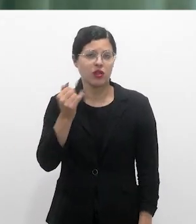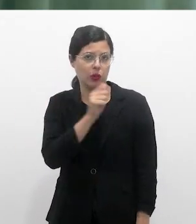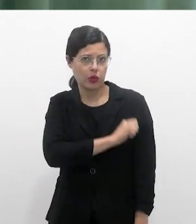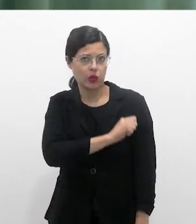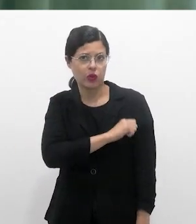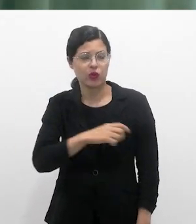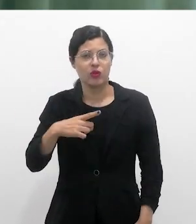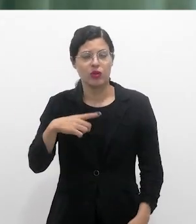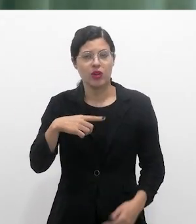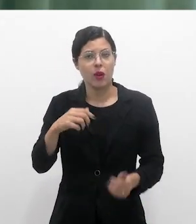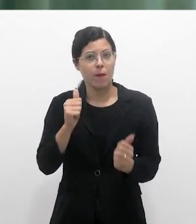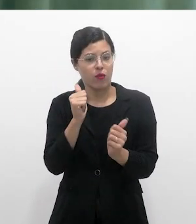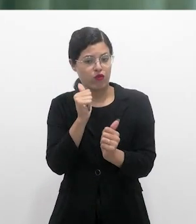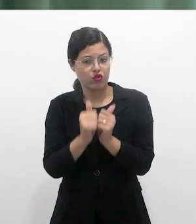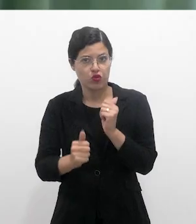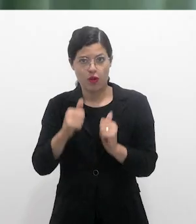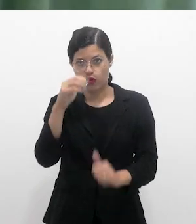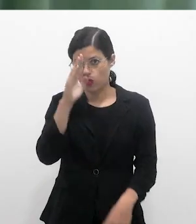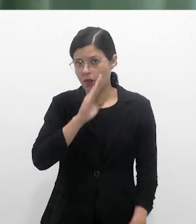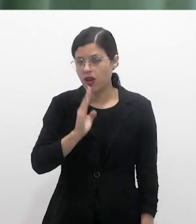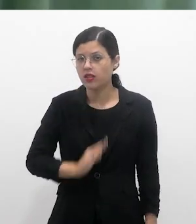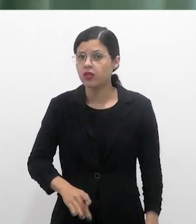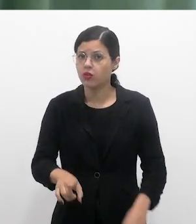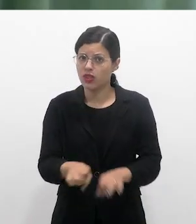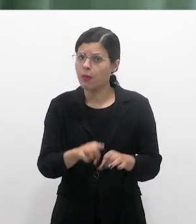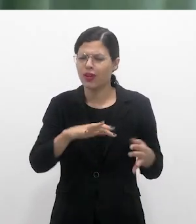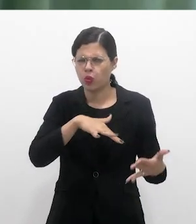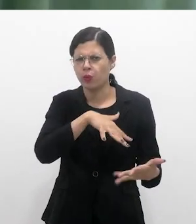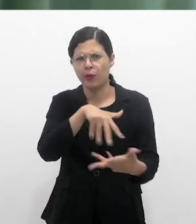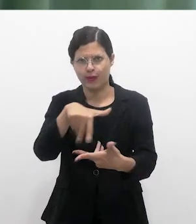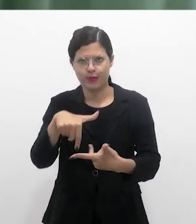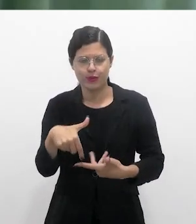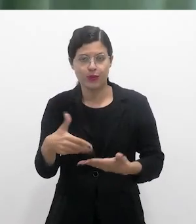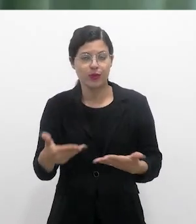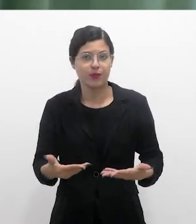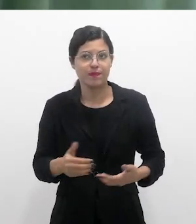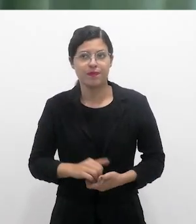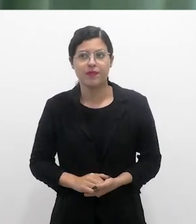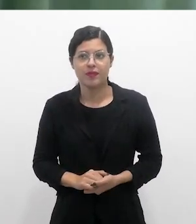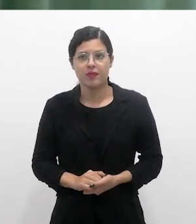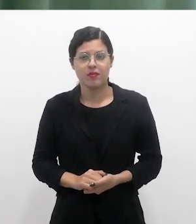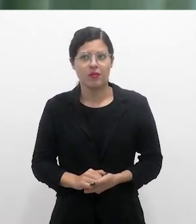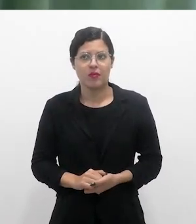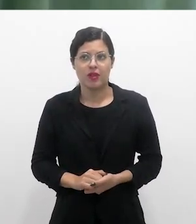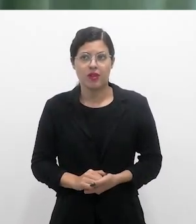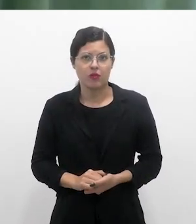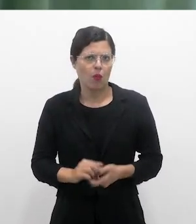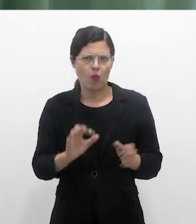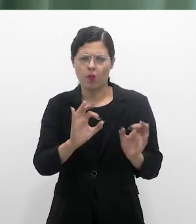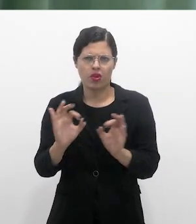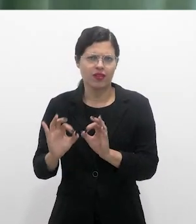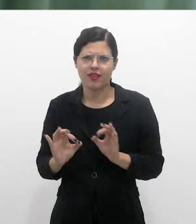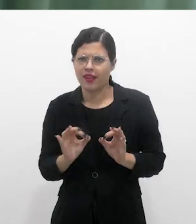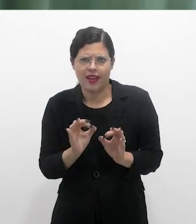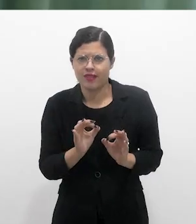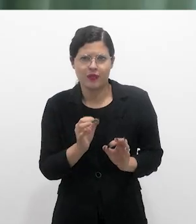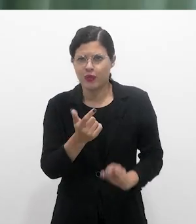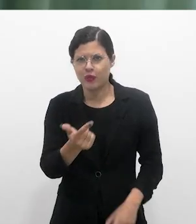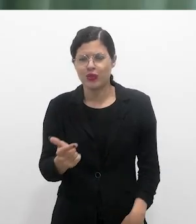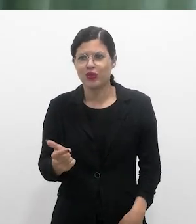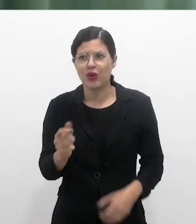o futebol do Brasil e para o futebol mundial. Então, ninguém tinha o estádio